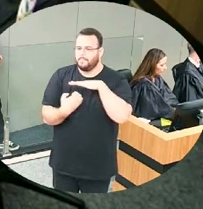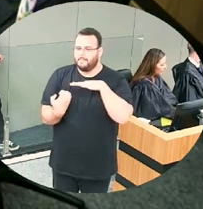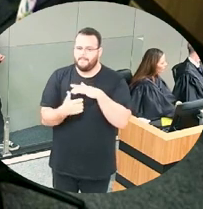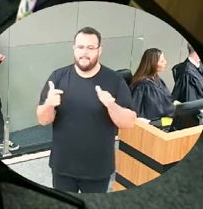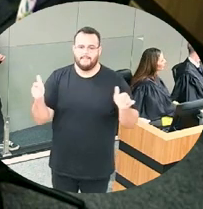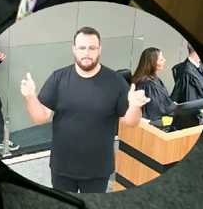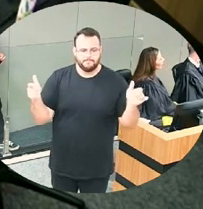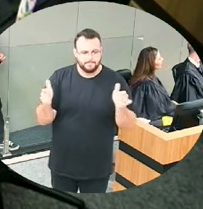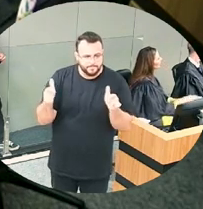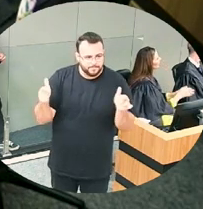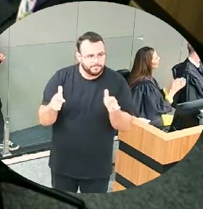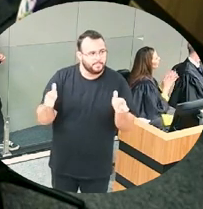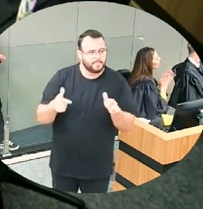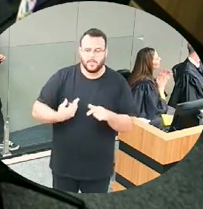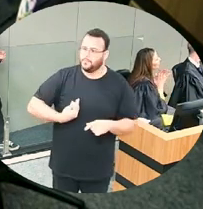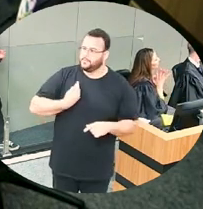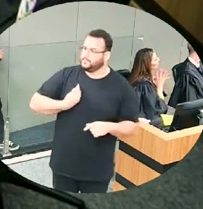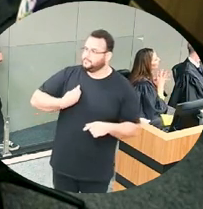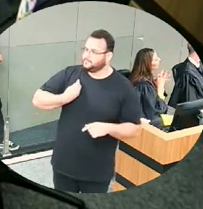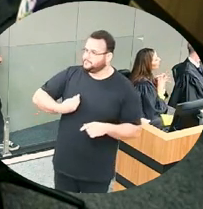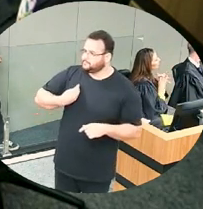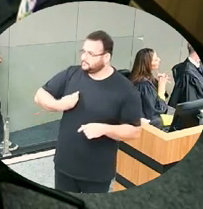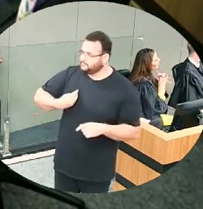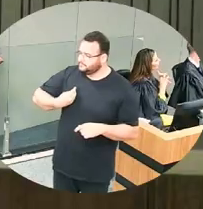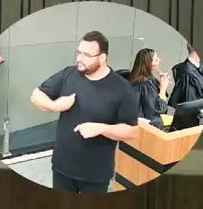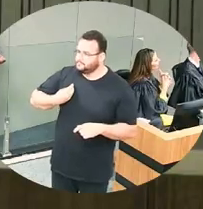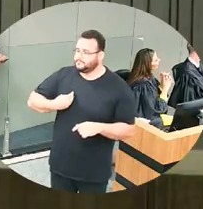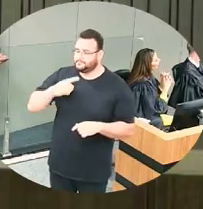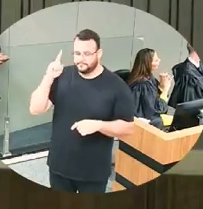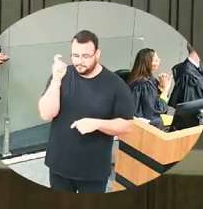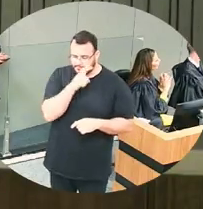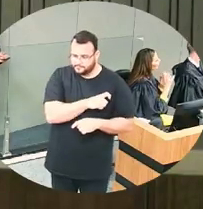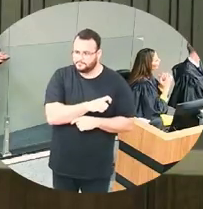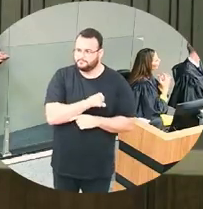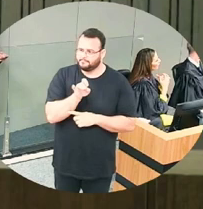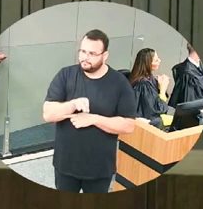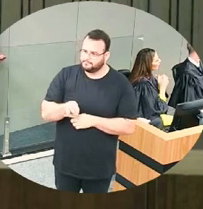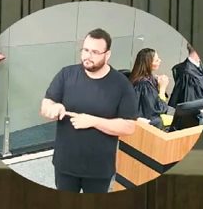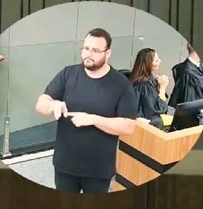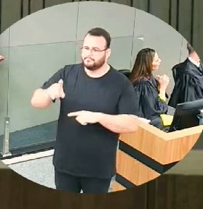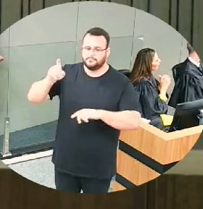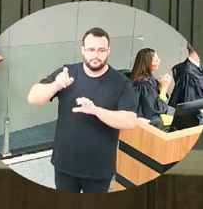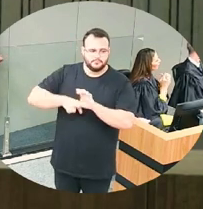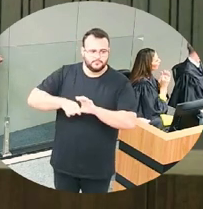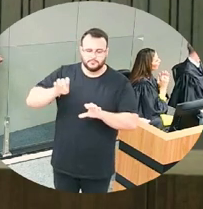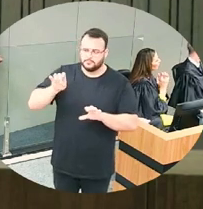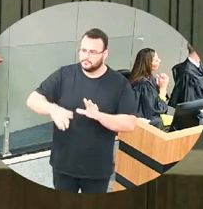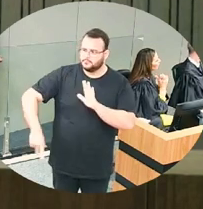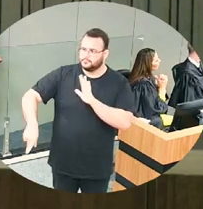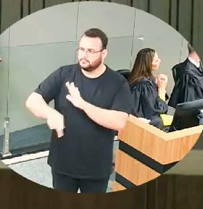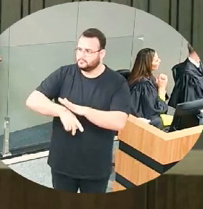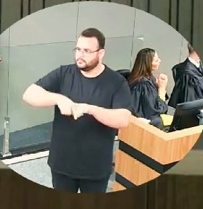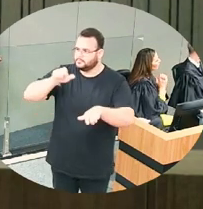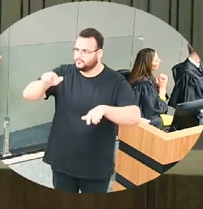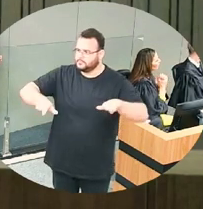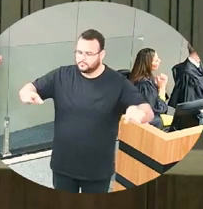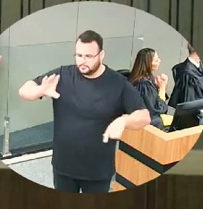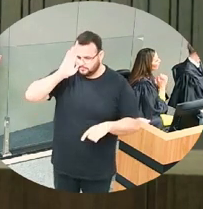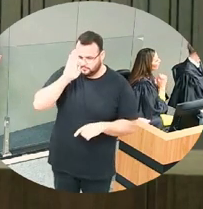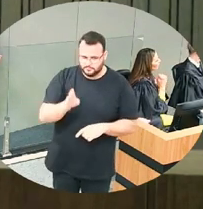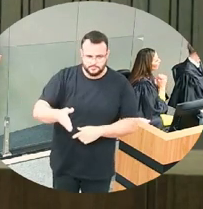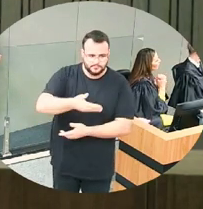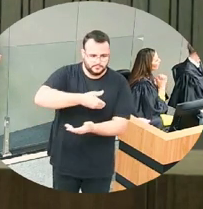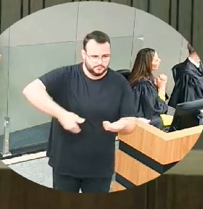lar uma vida é um ato complexo e que em muitas ocasiões não depende exclusivamente das pessoas diretamente